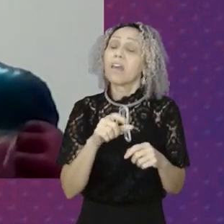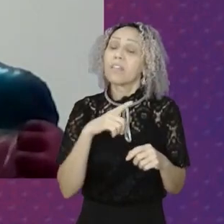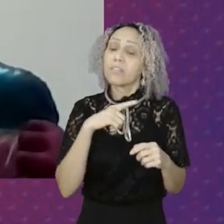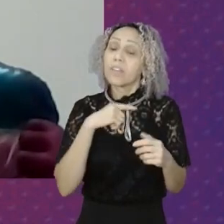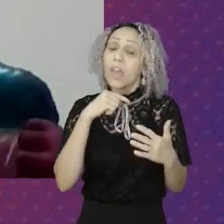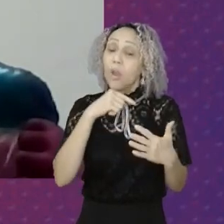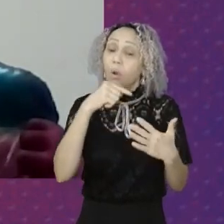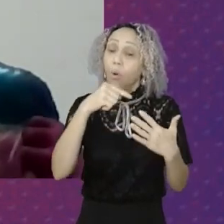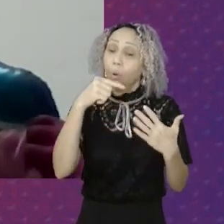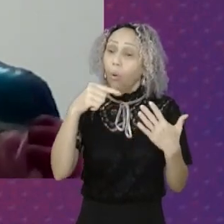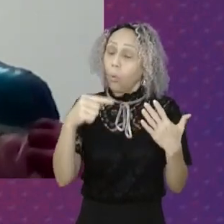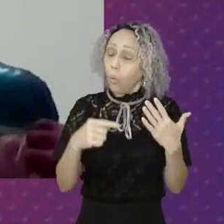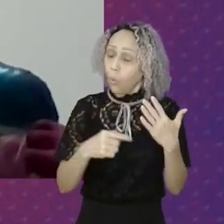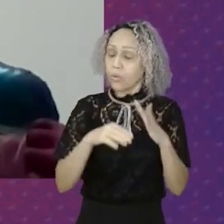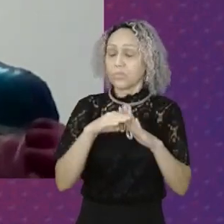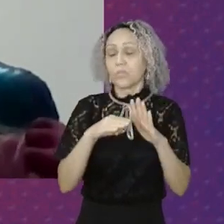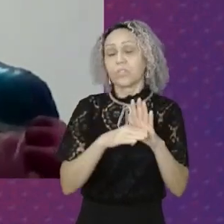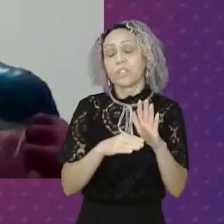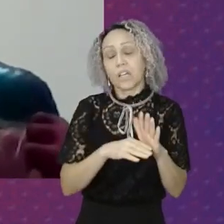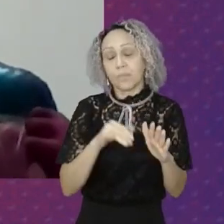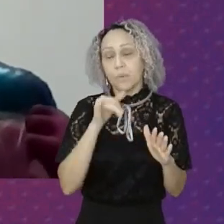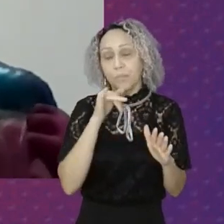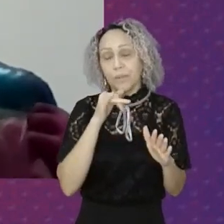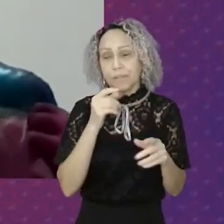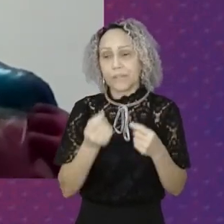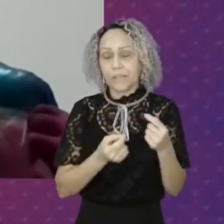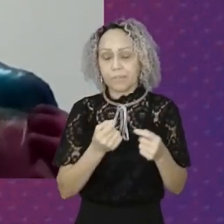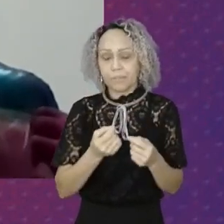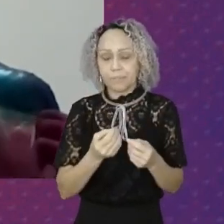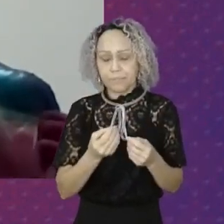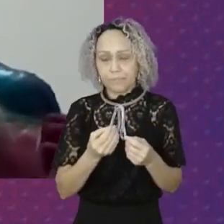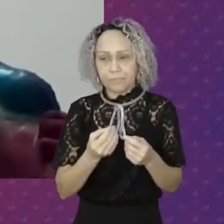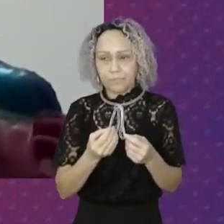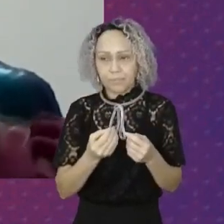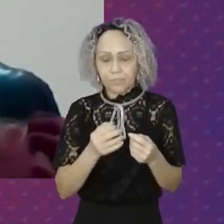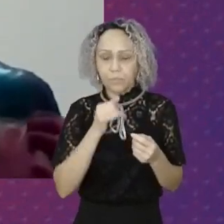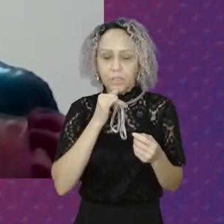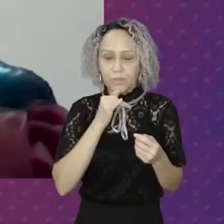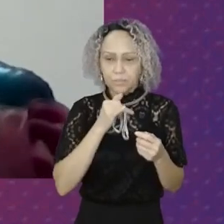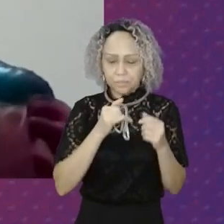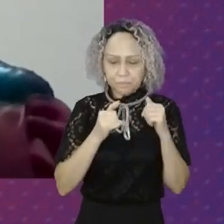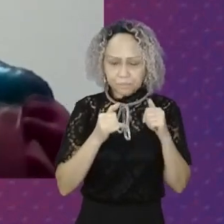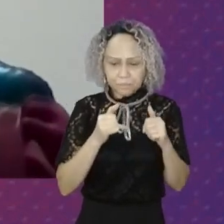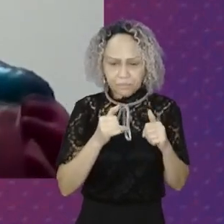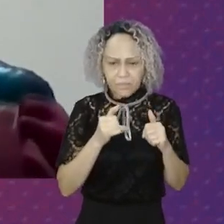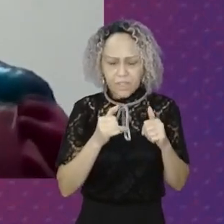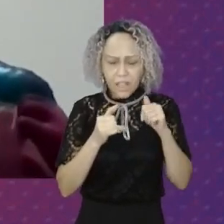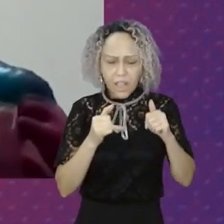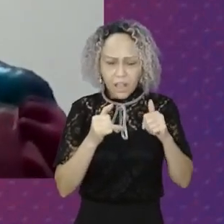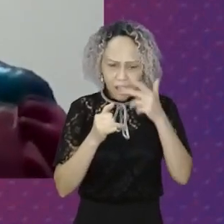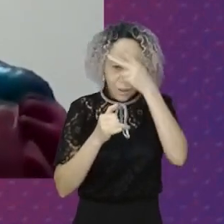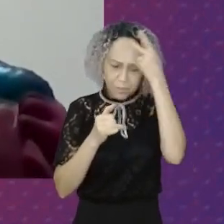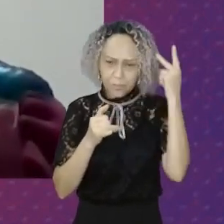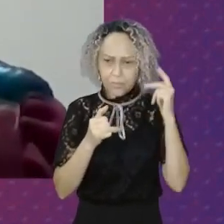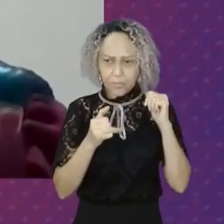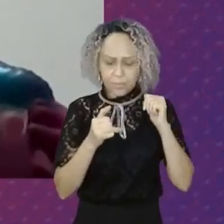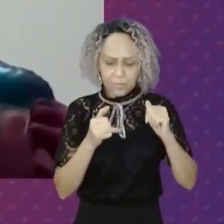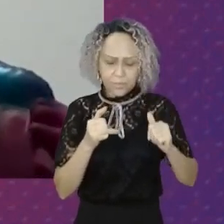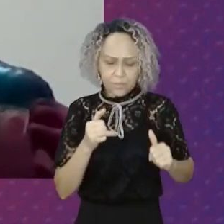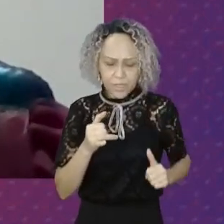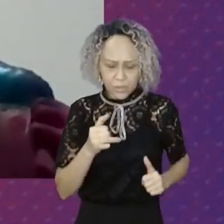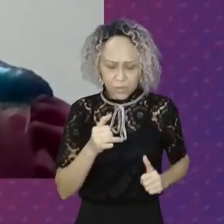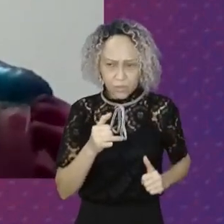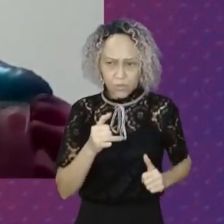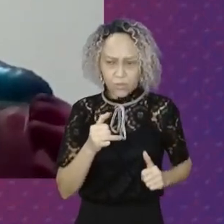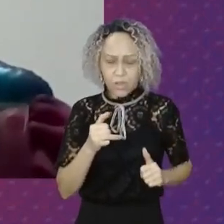algumas condicionalidades no que diz respeito à participação efetiva no programa. Então, para que eu fosse beneficiária,